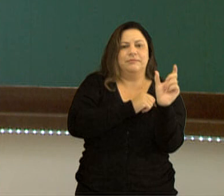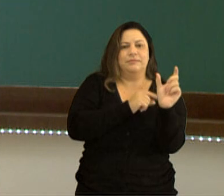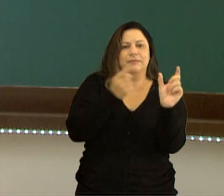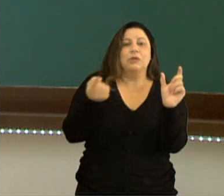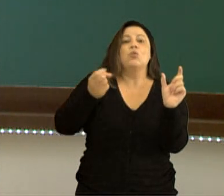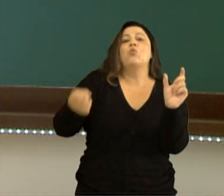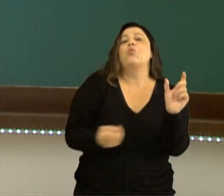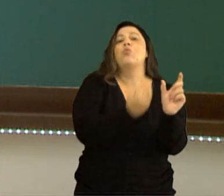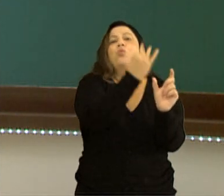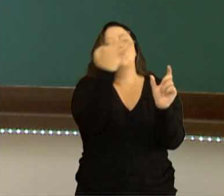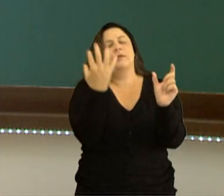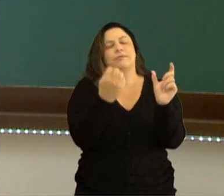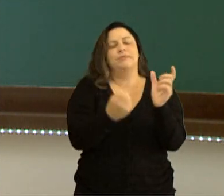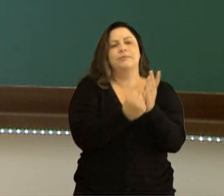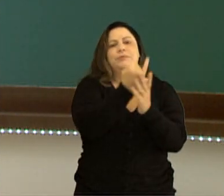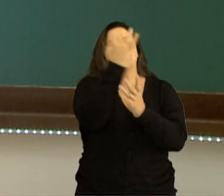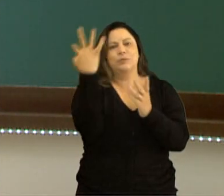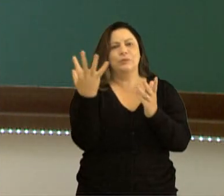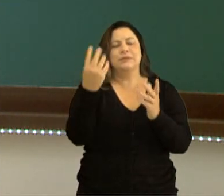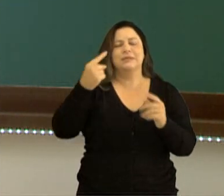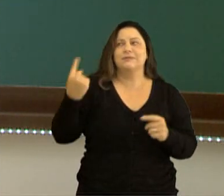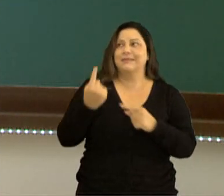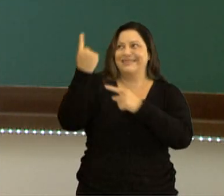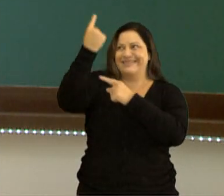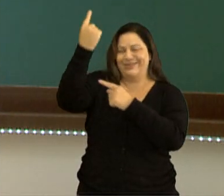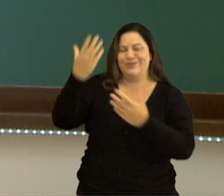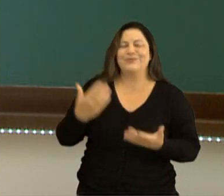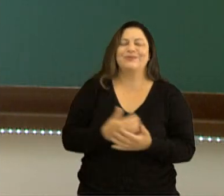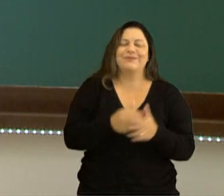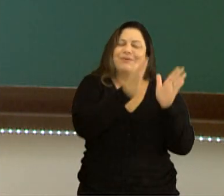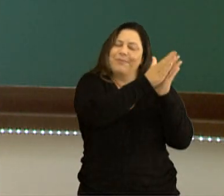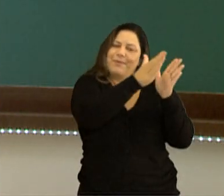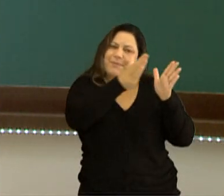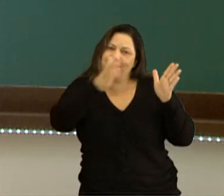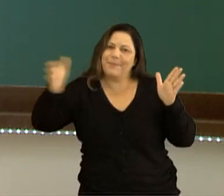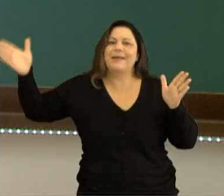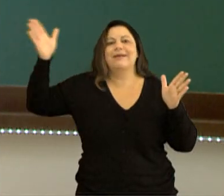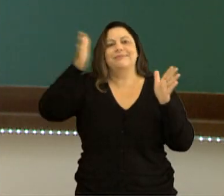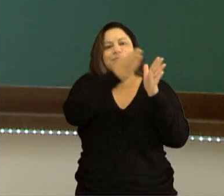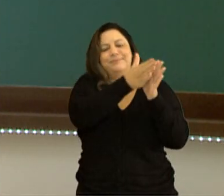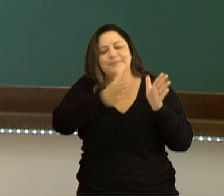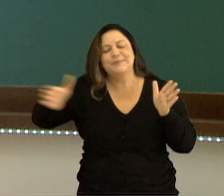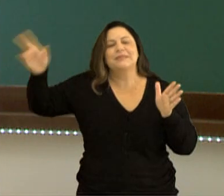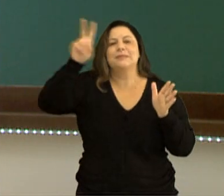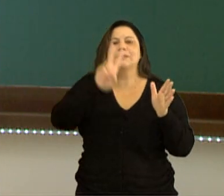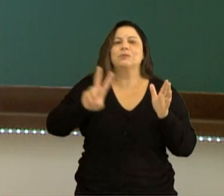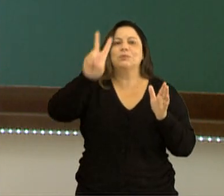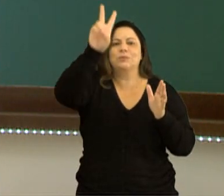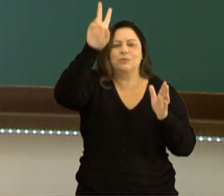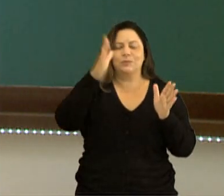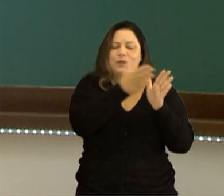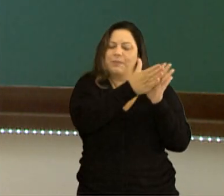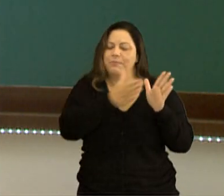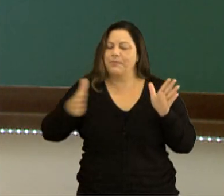de vezes que acontece aquela altura. E assim sucessivamente, todos os valores que a gente vai